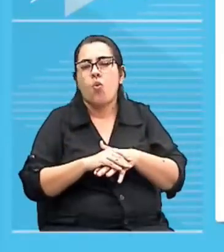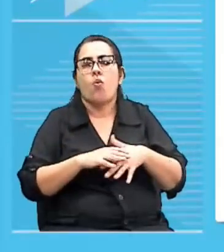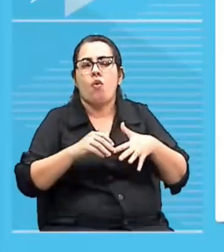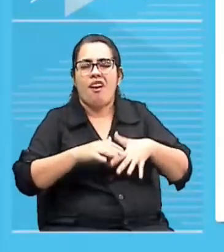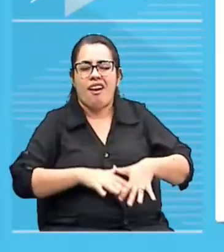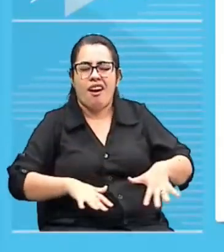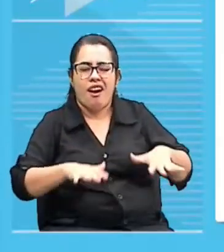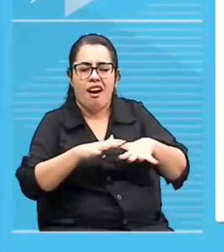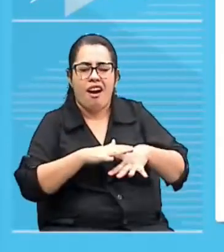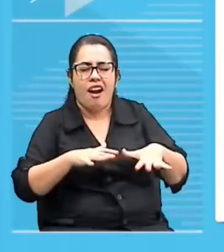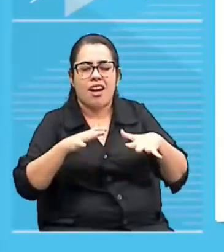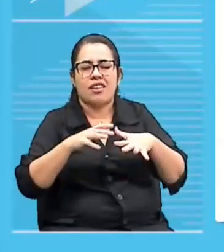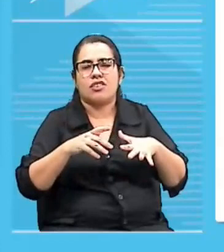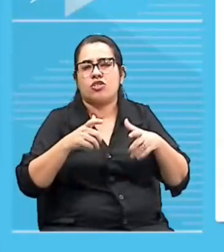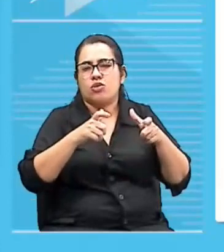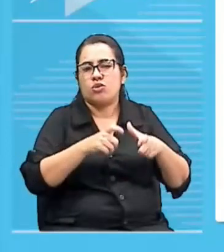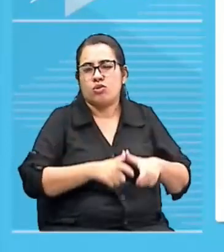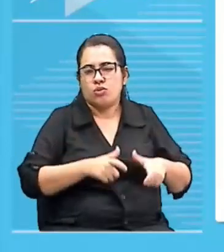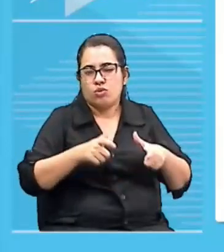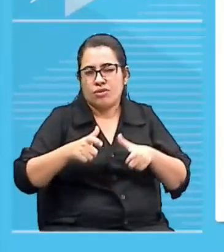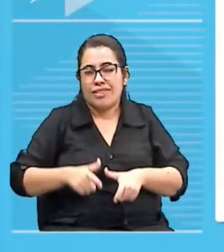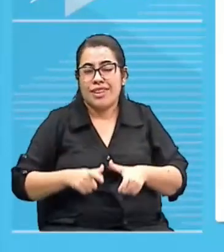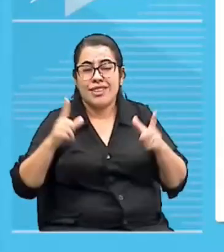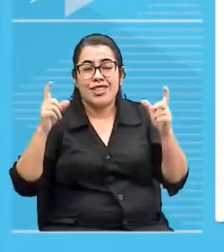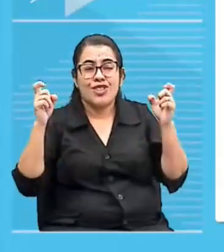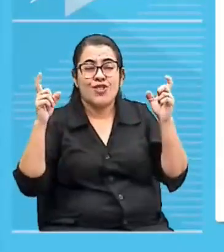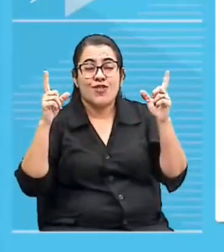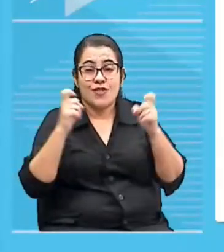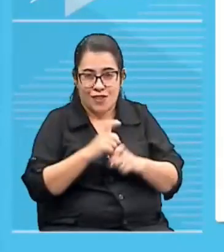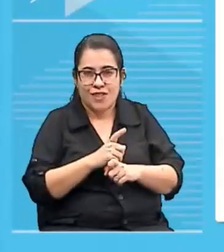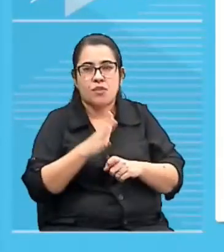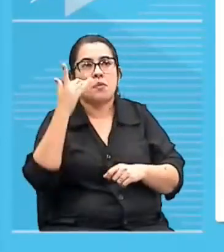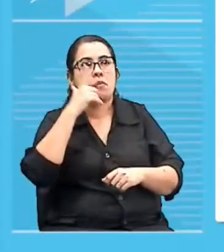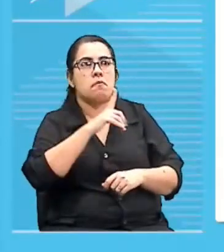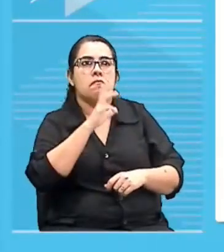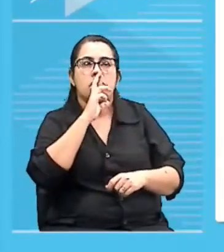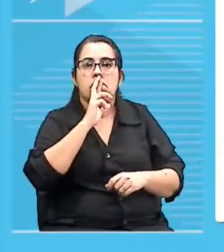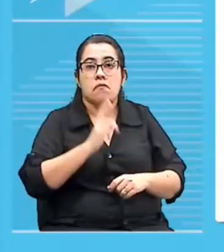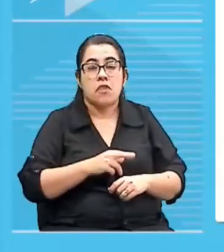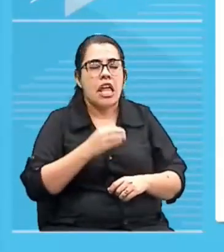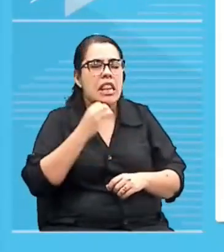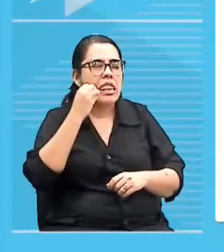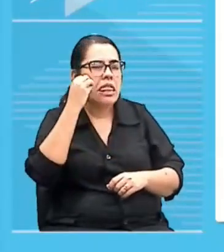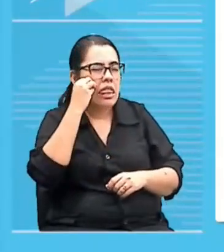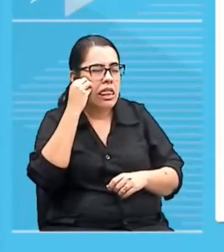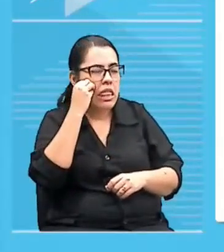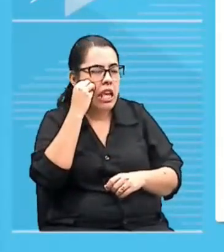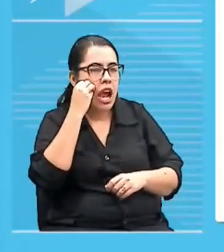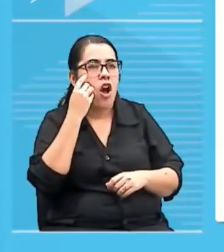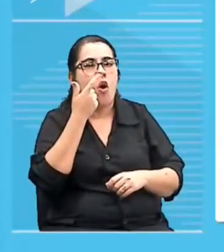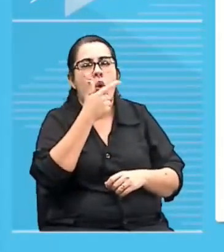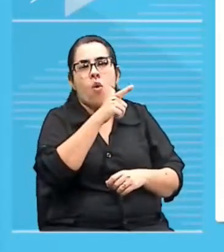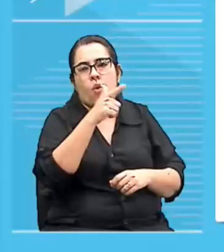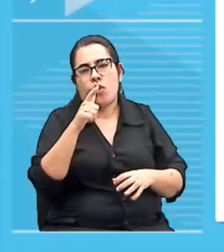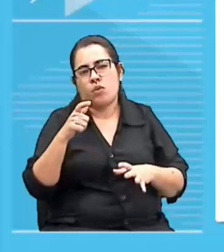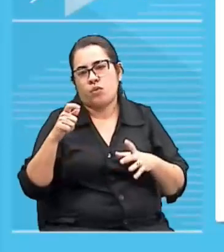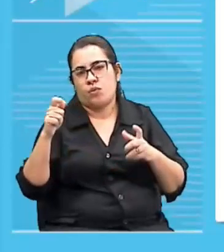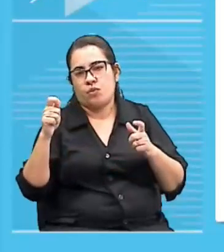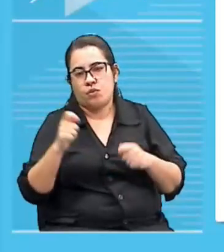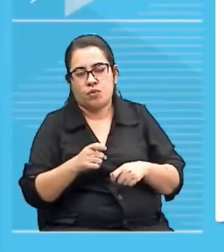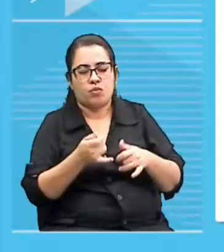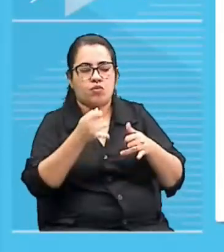do corpo difíceis de alcançar. Tá certo? Esses aqui estão de testes, mas já existem outros que já